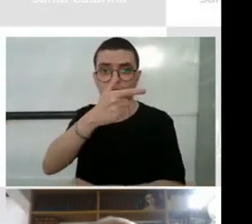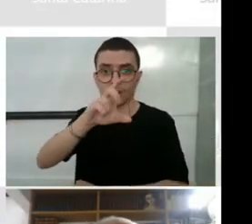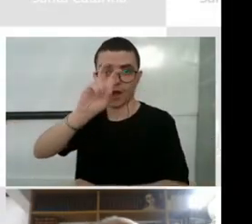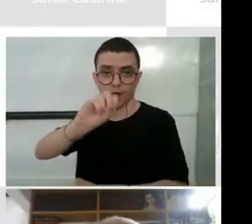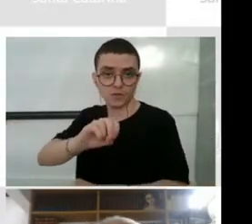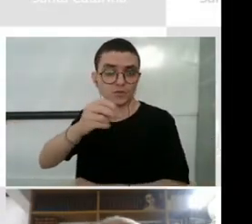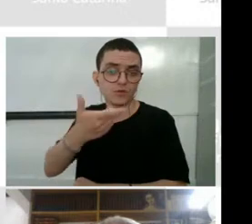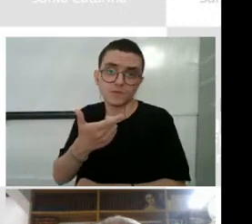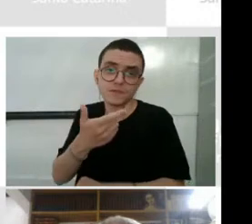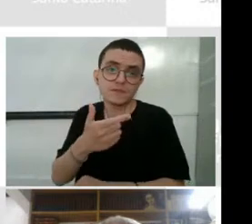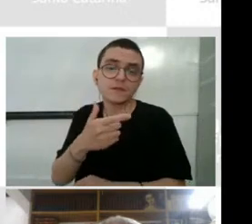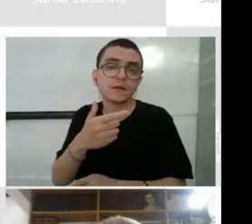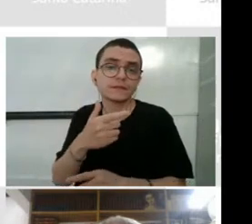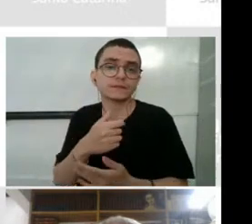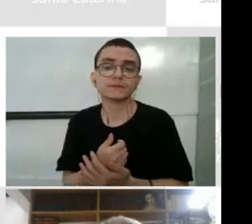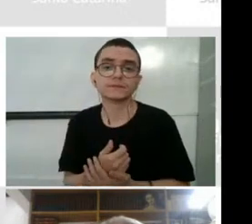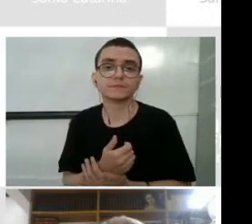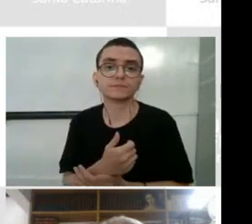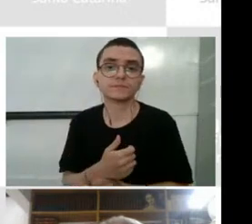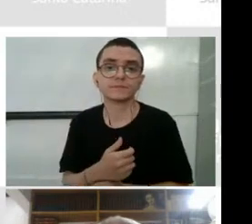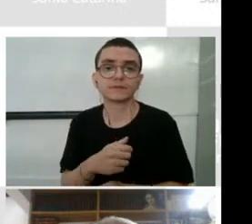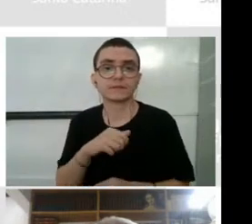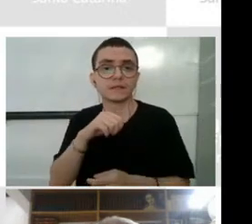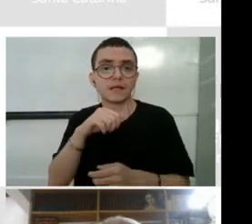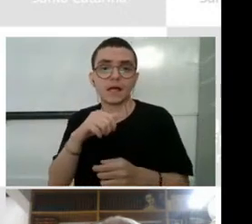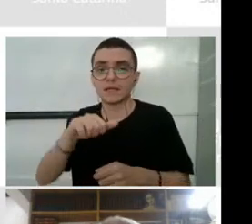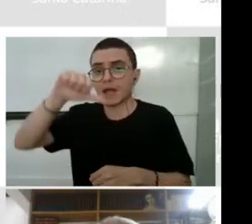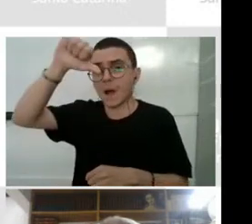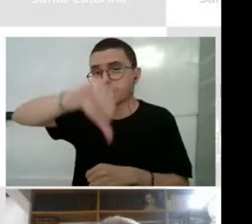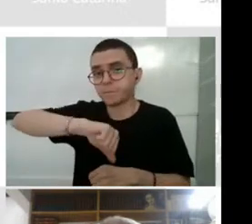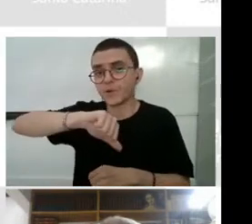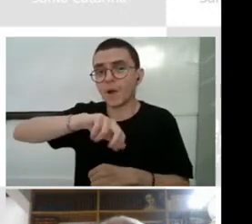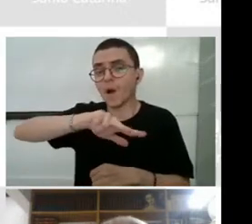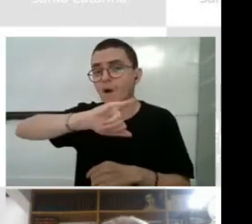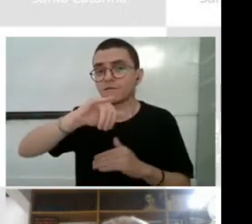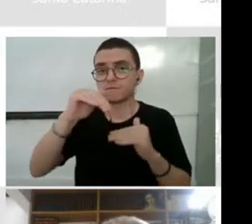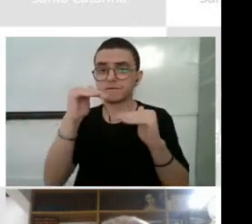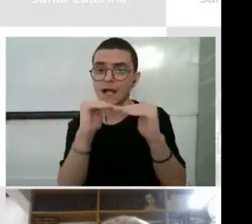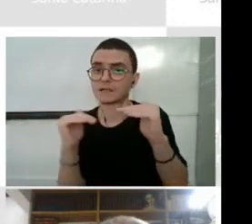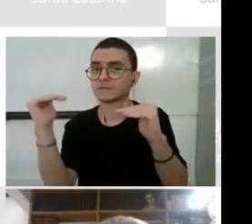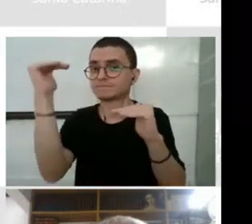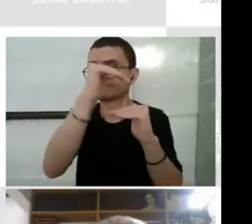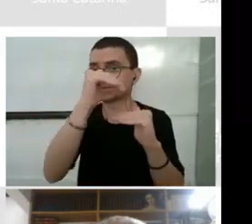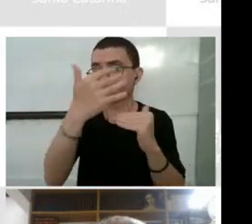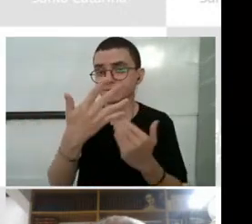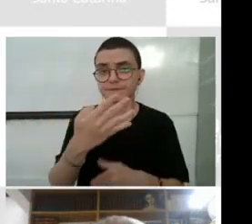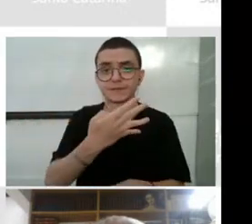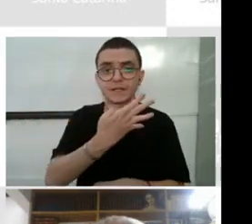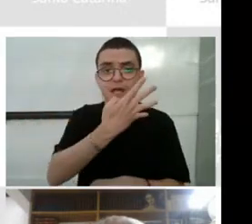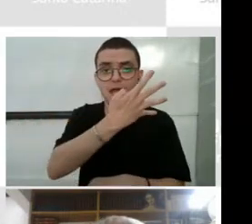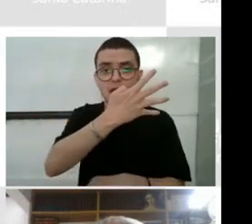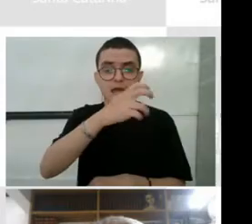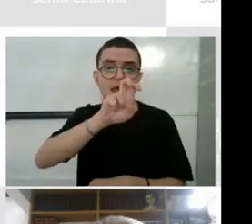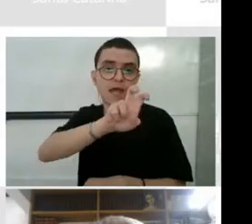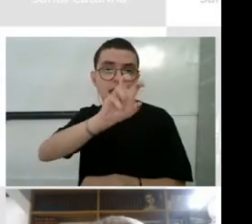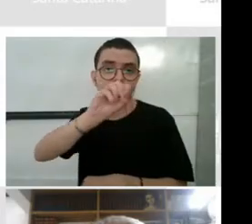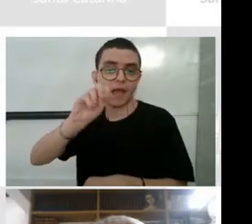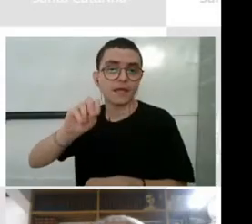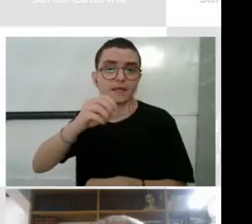aumentamos claramente, né, de alguma coisa da ordem de 500 BTUs, 500 quadrilhões de BTUs, nós vamos